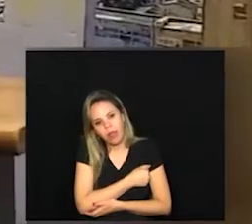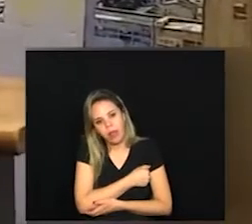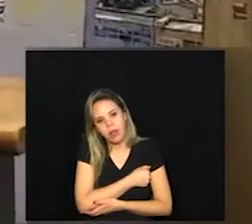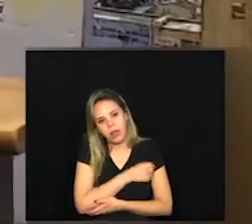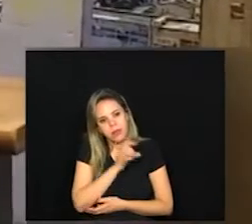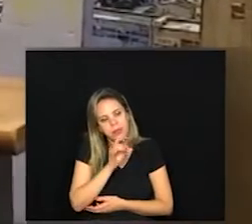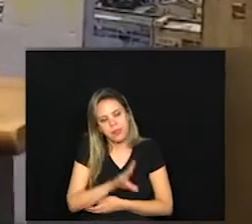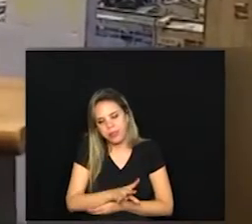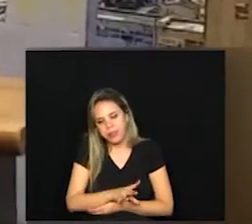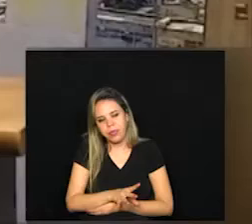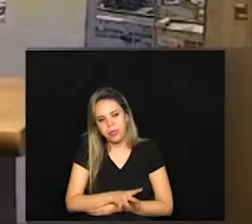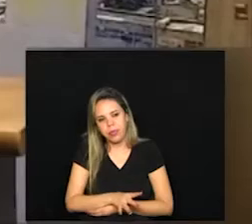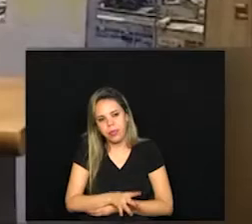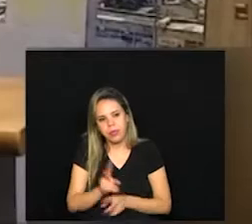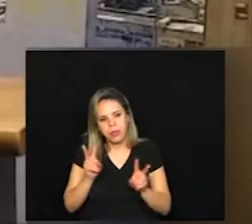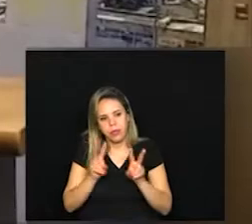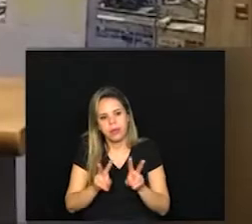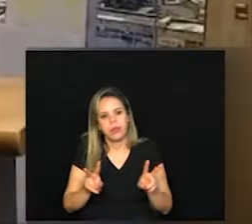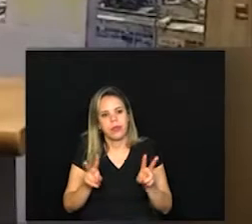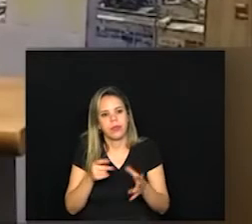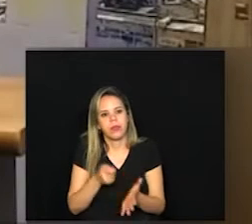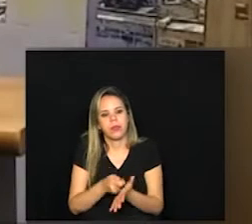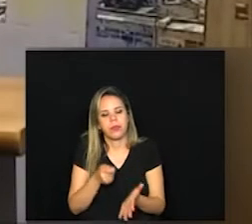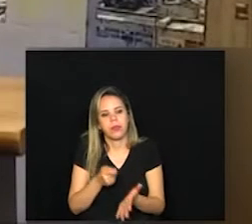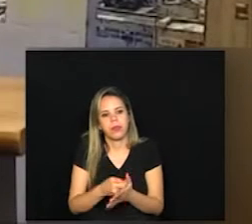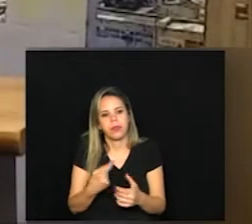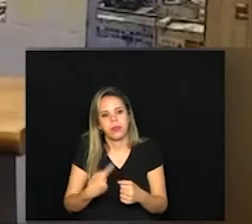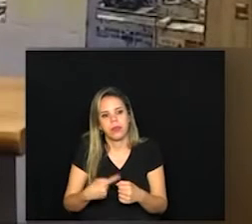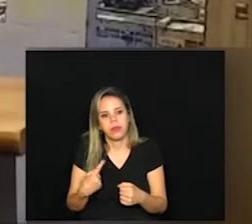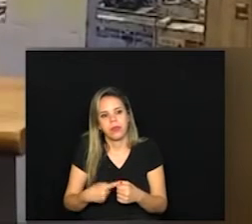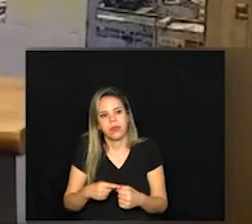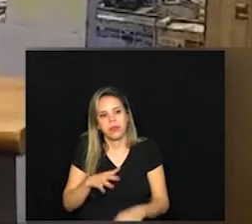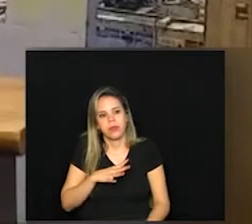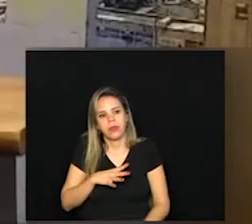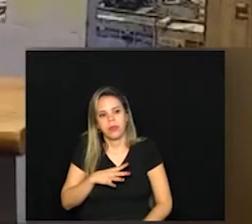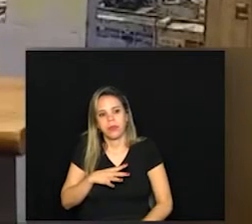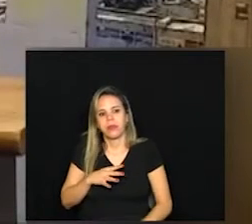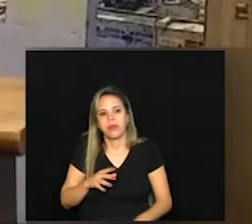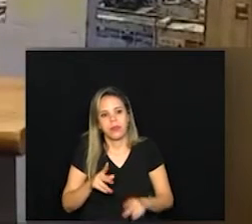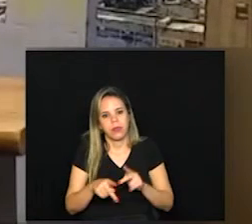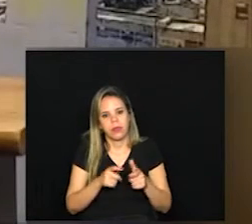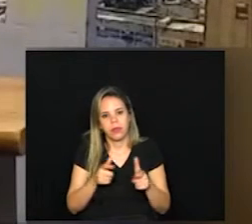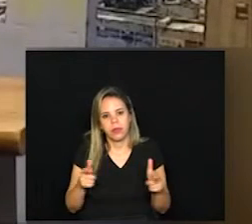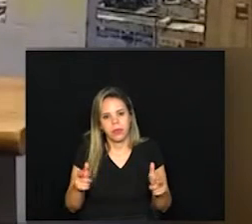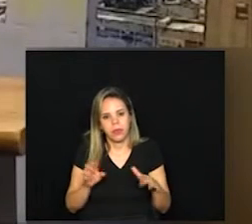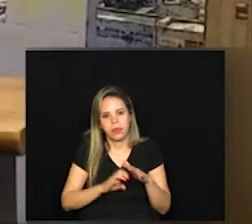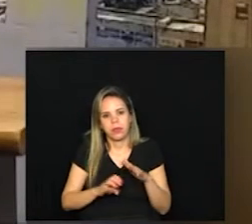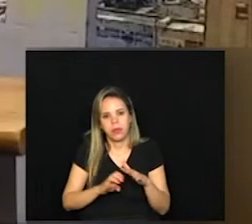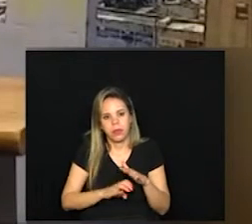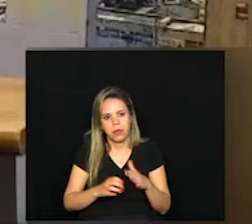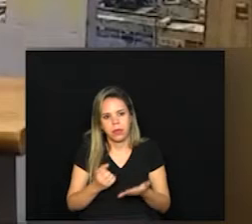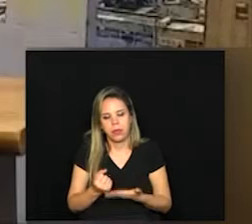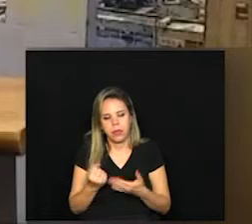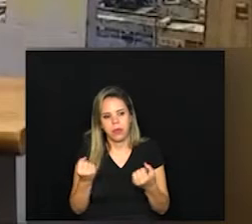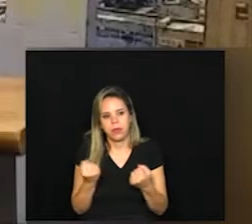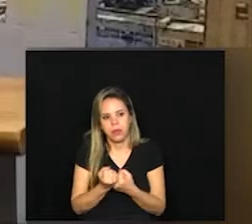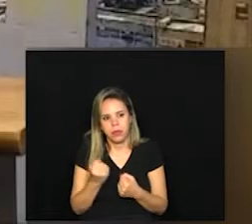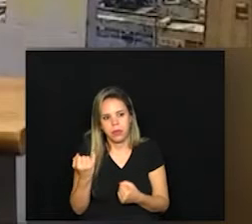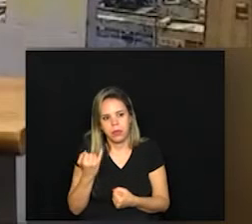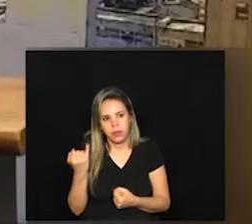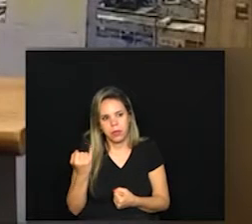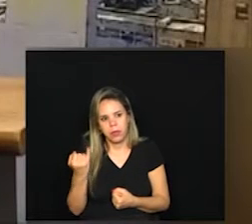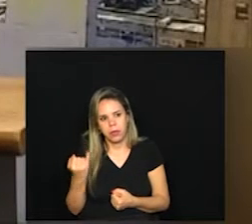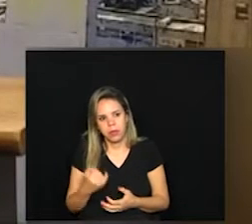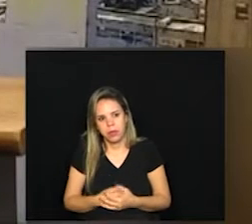não é só uma, não tem sido vista só como uma obrigação do município, mas um contingente grande de empresas tem visto que é